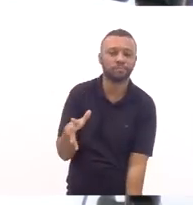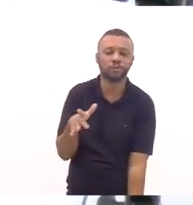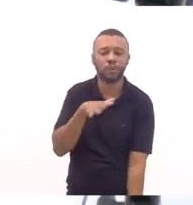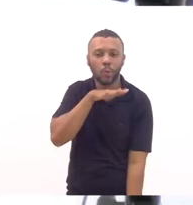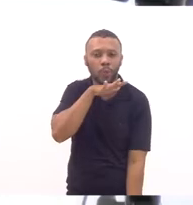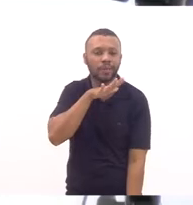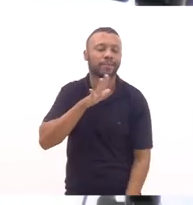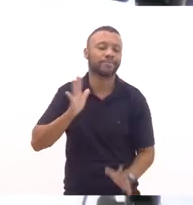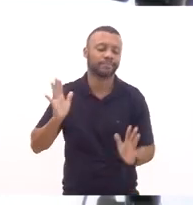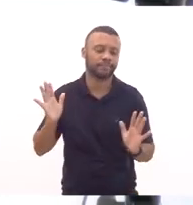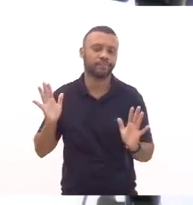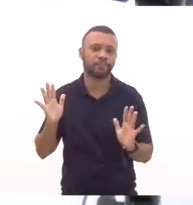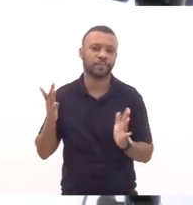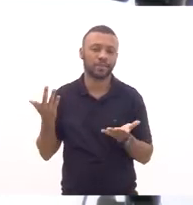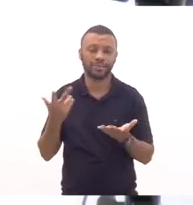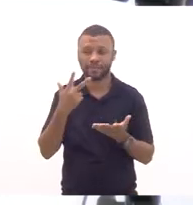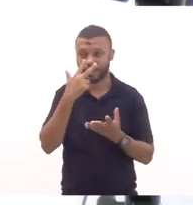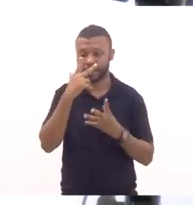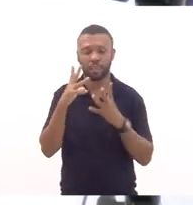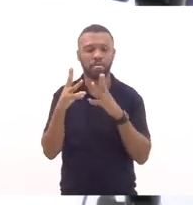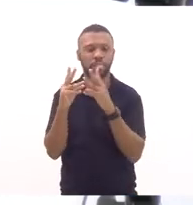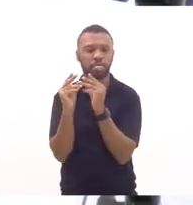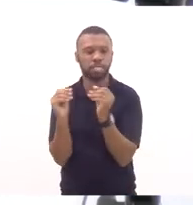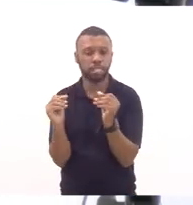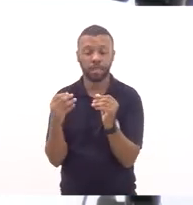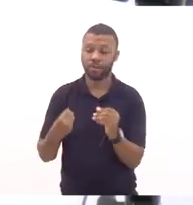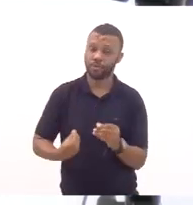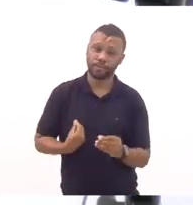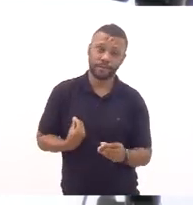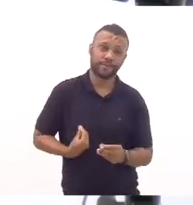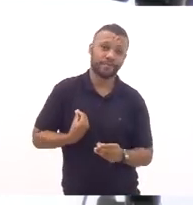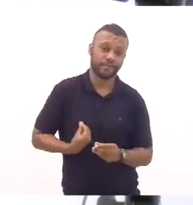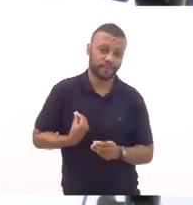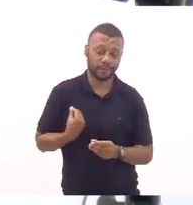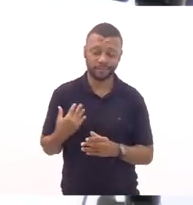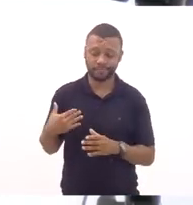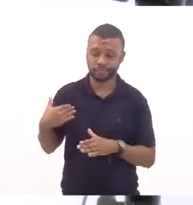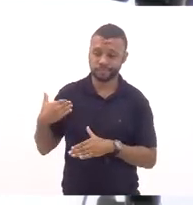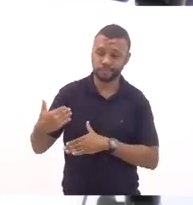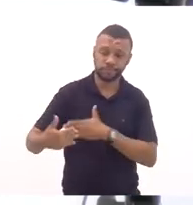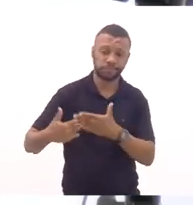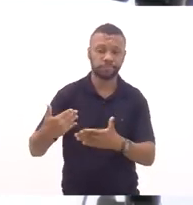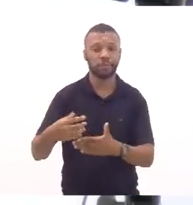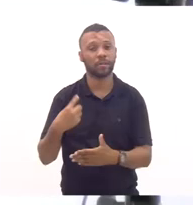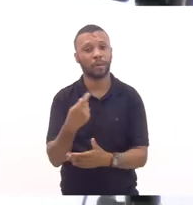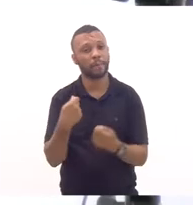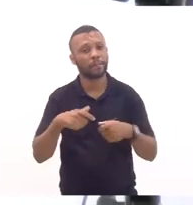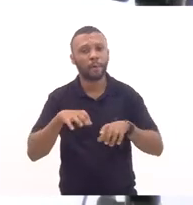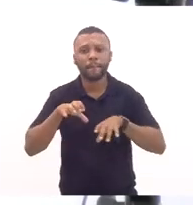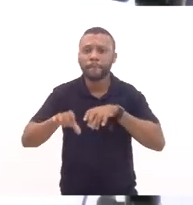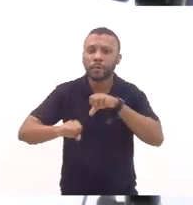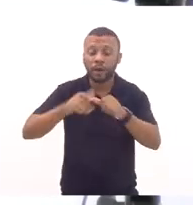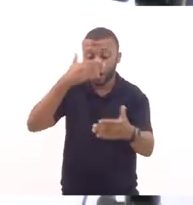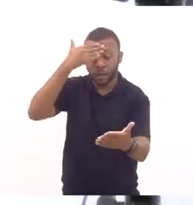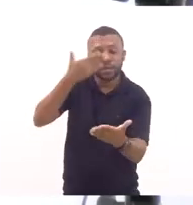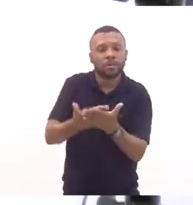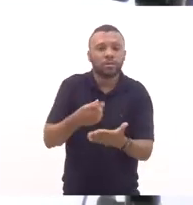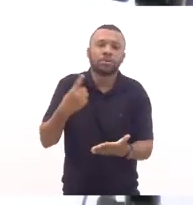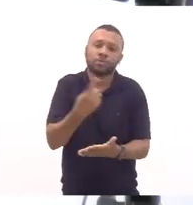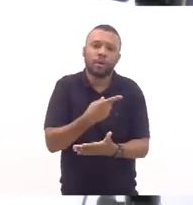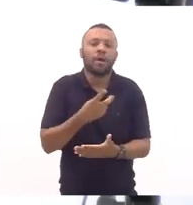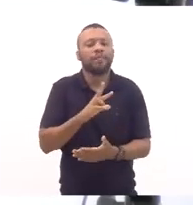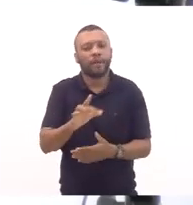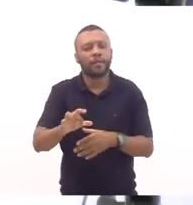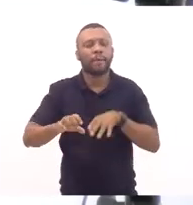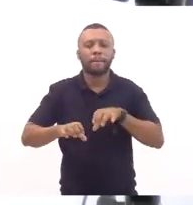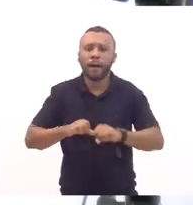isso é a degeneração de toda uma vida. E a gente tem que buscar aí, acredito que a gente vai estar buscando aí ao longo